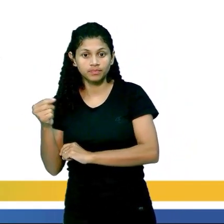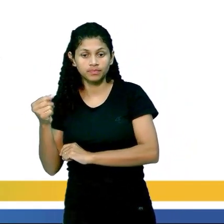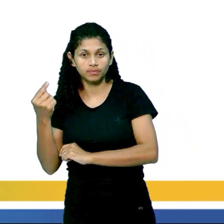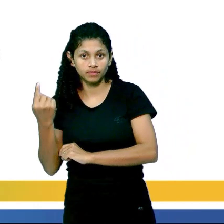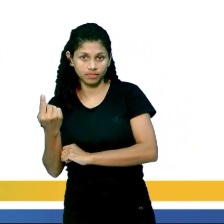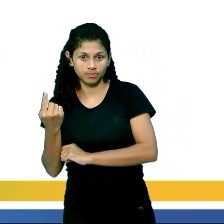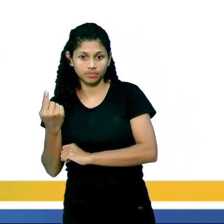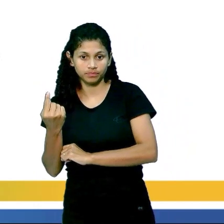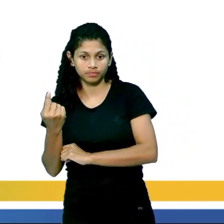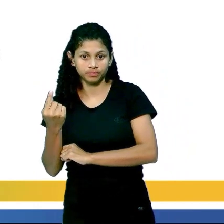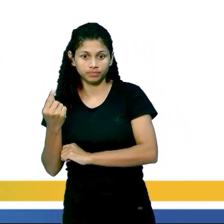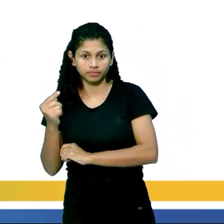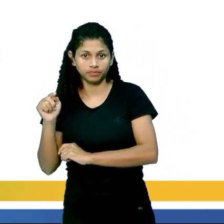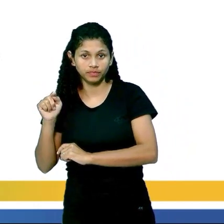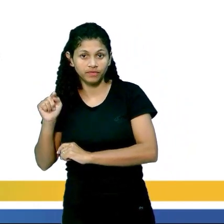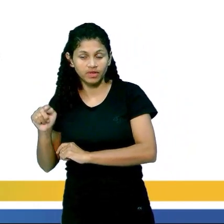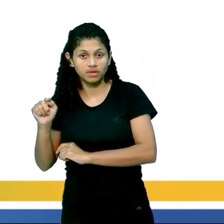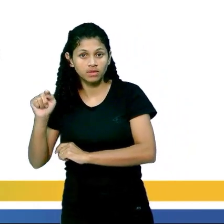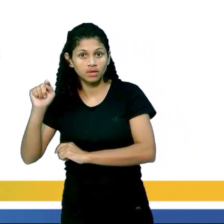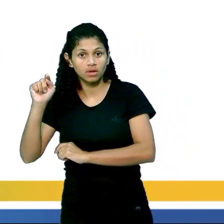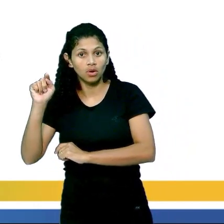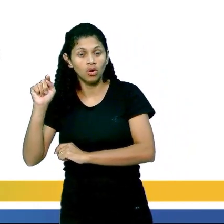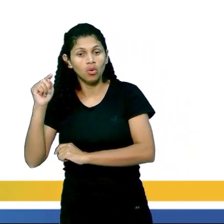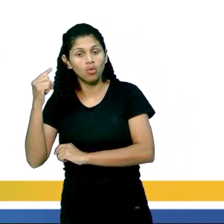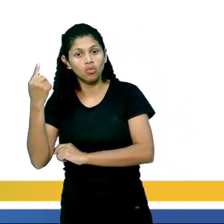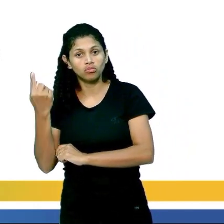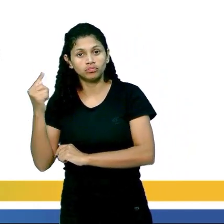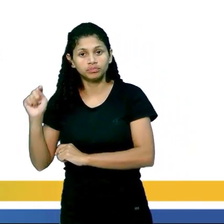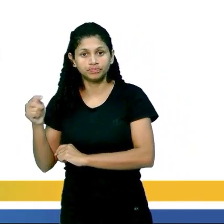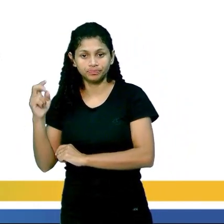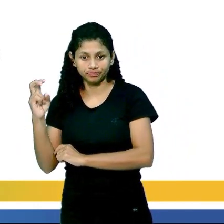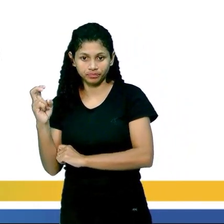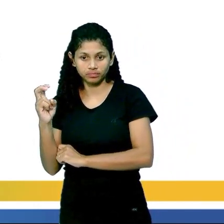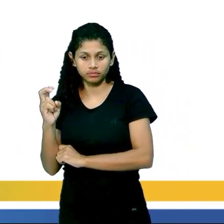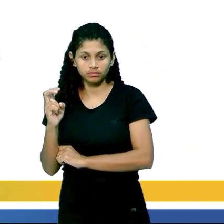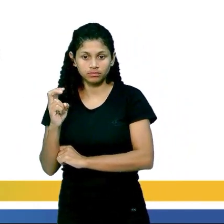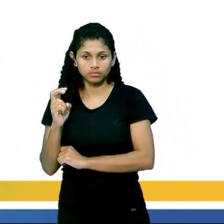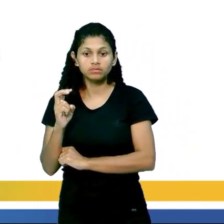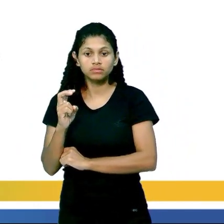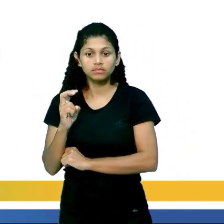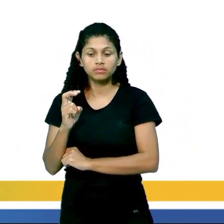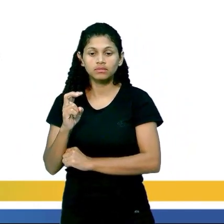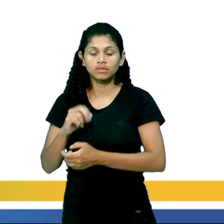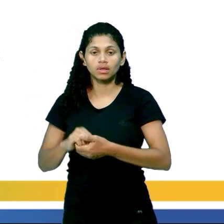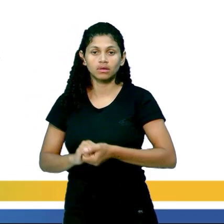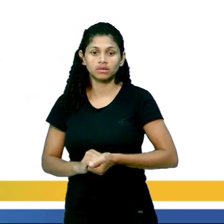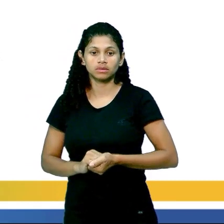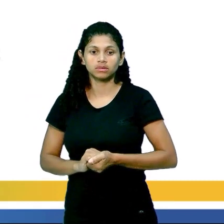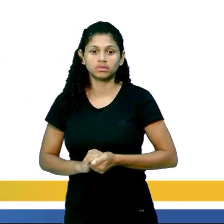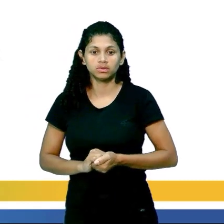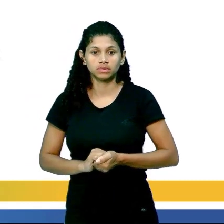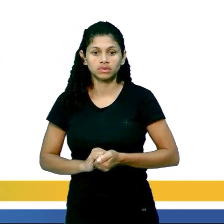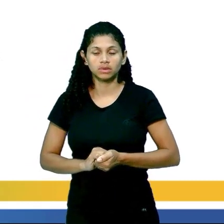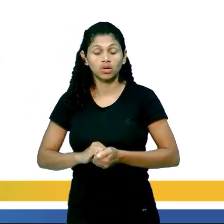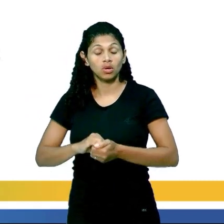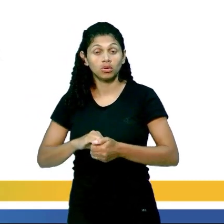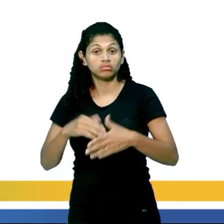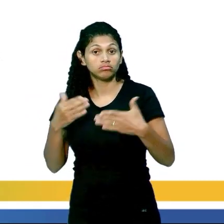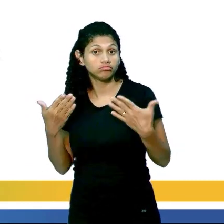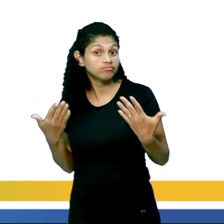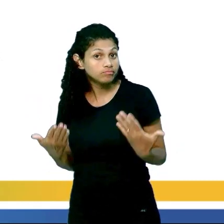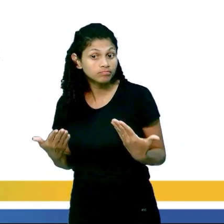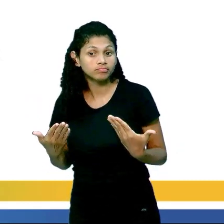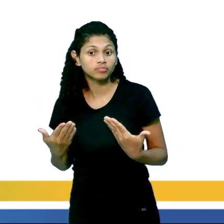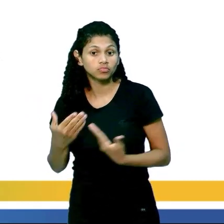Vai ficar da seguinte maneira. A15 é igual a 1 mais 14 vezes 1,5, que é igual